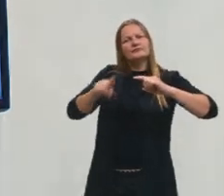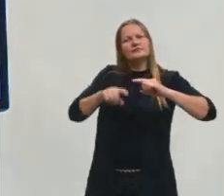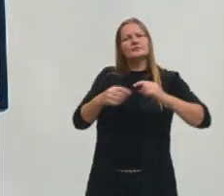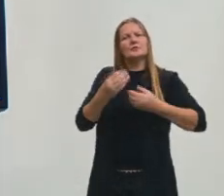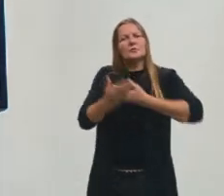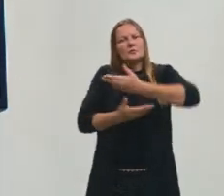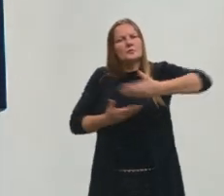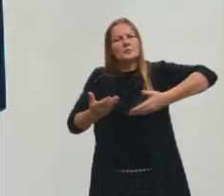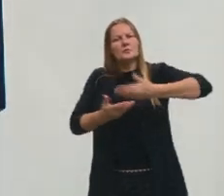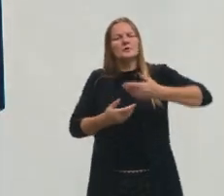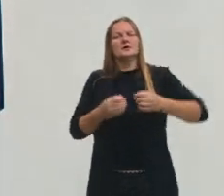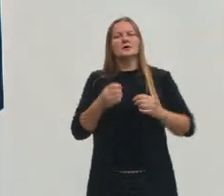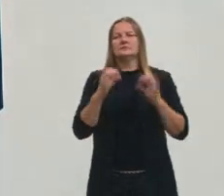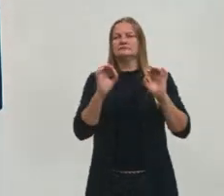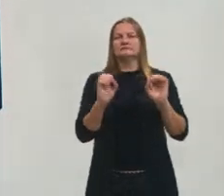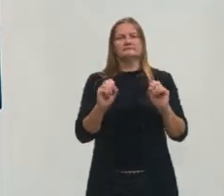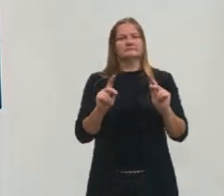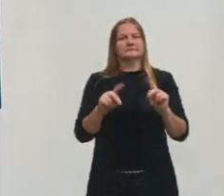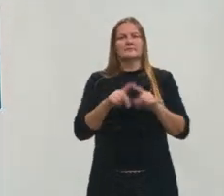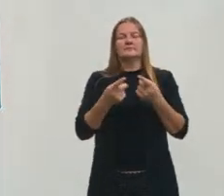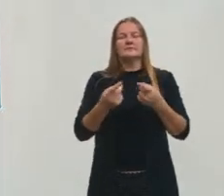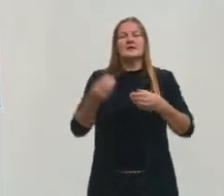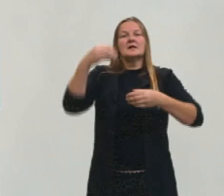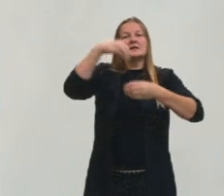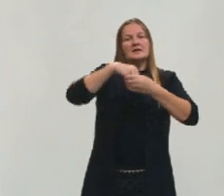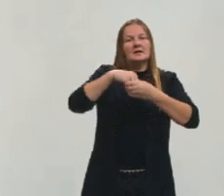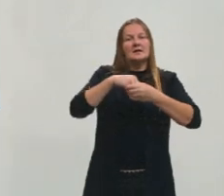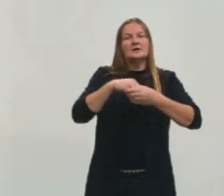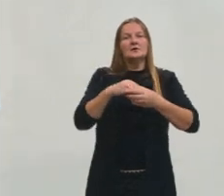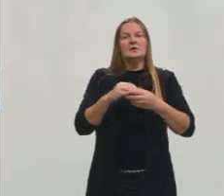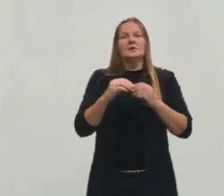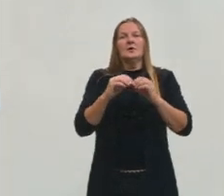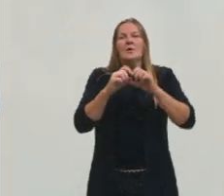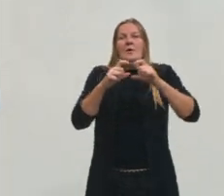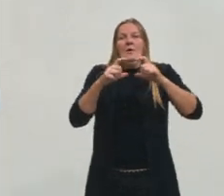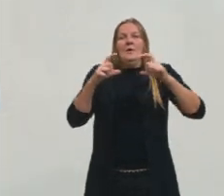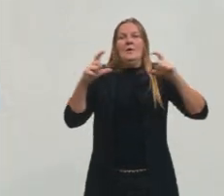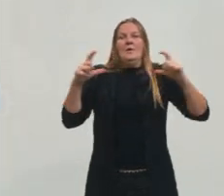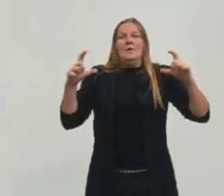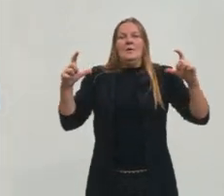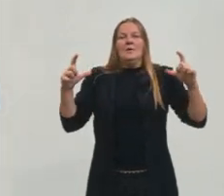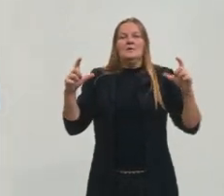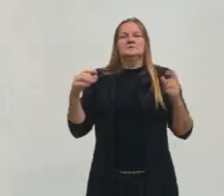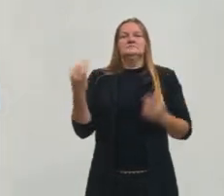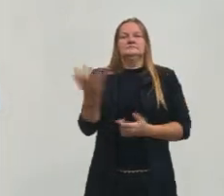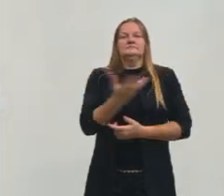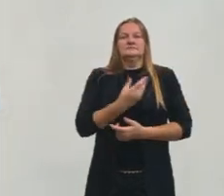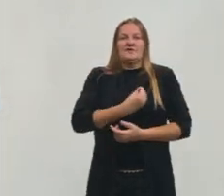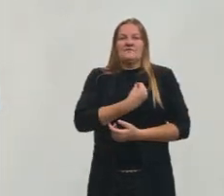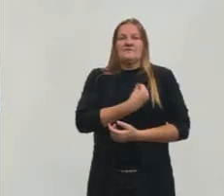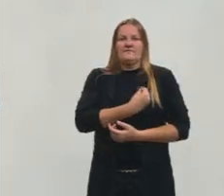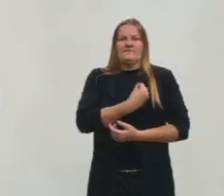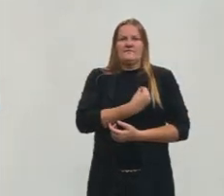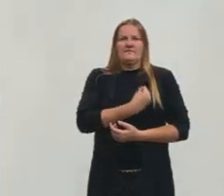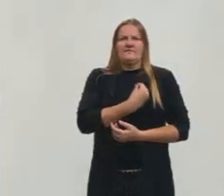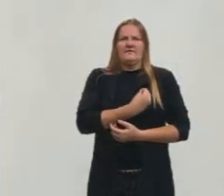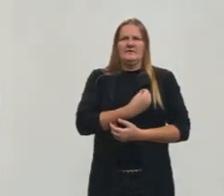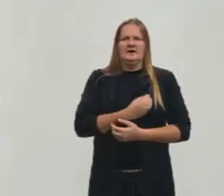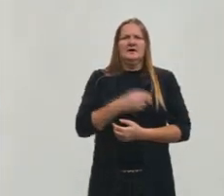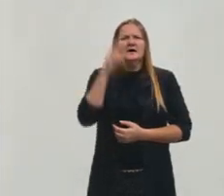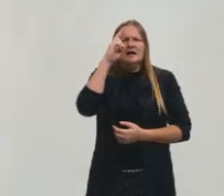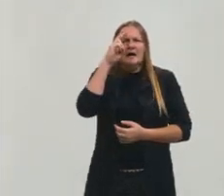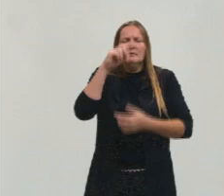reproduz tudo certinho e ela faz parte de um grande reino do ser vivo de ser vivo